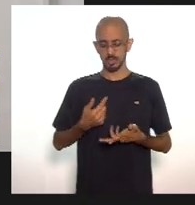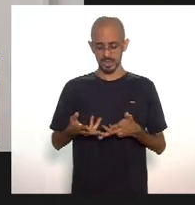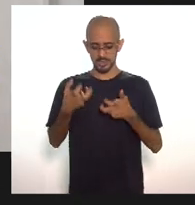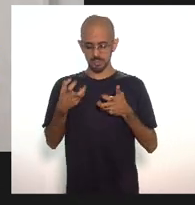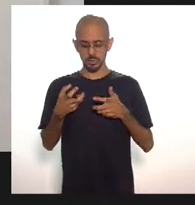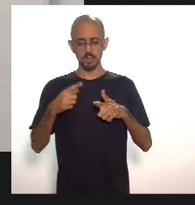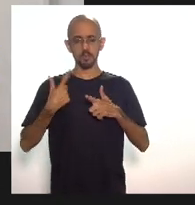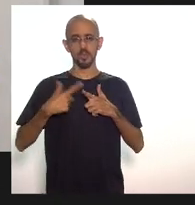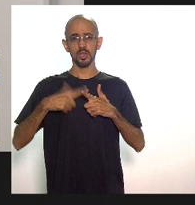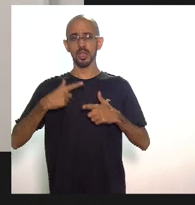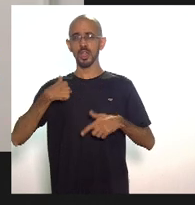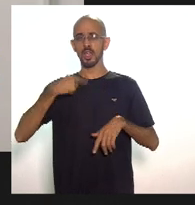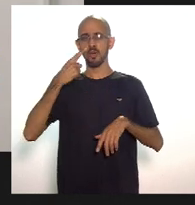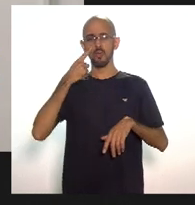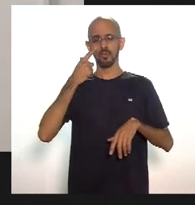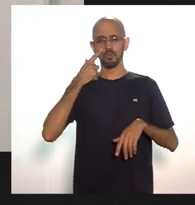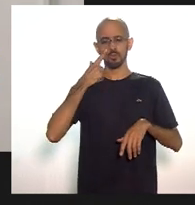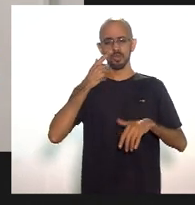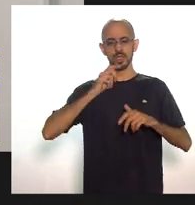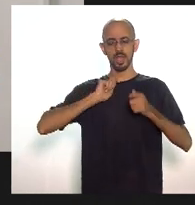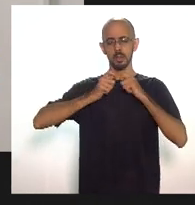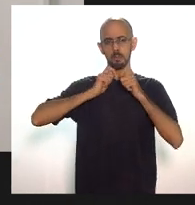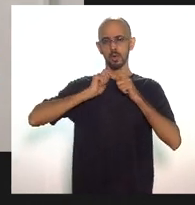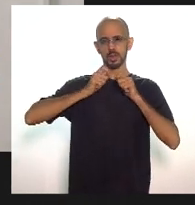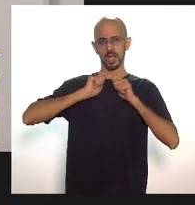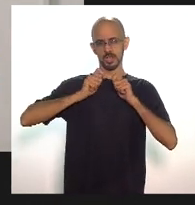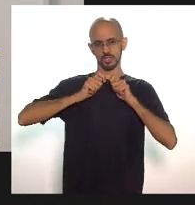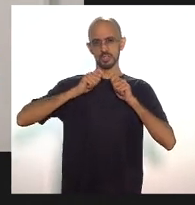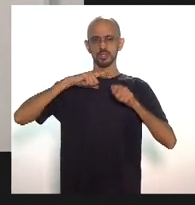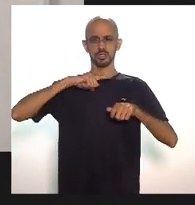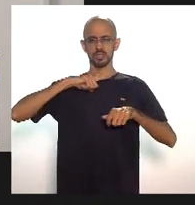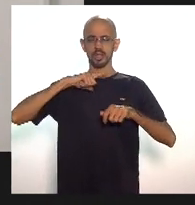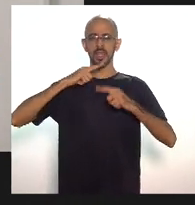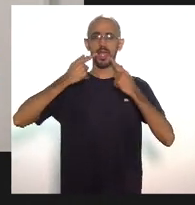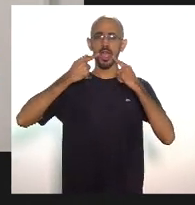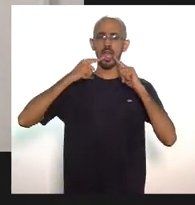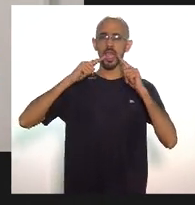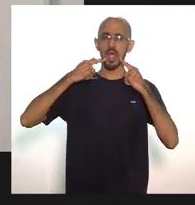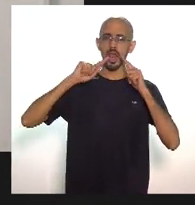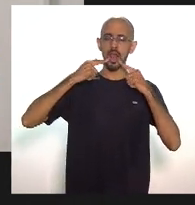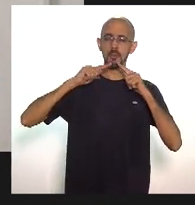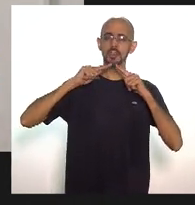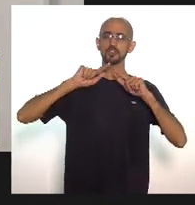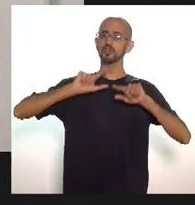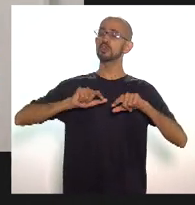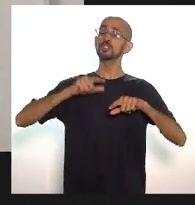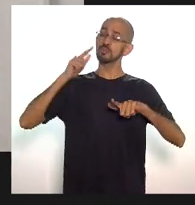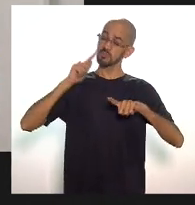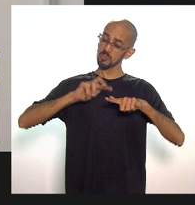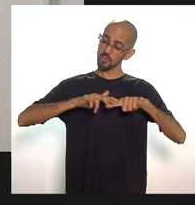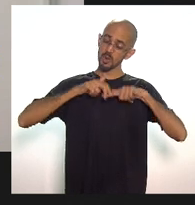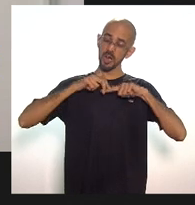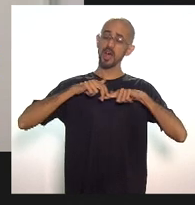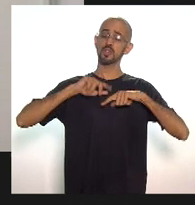li matéria onde haviam algumas queixas, não é? Justamente